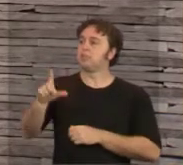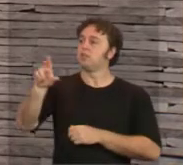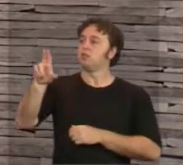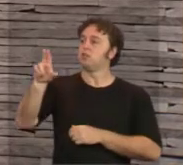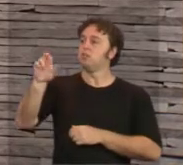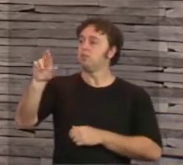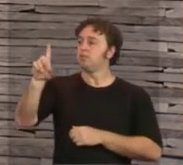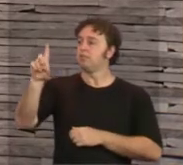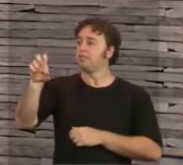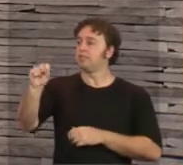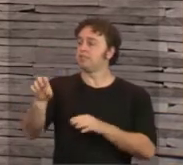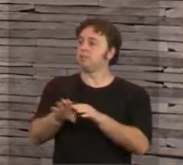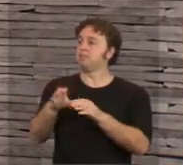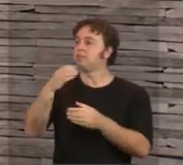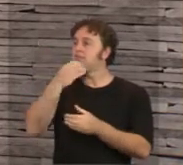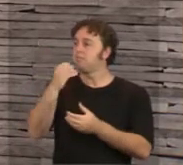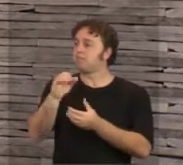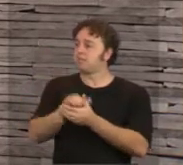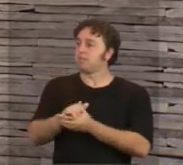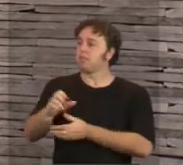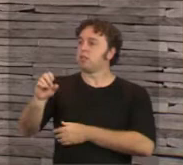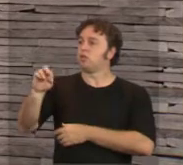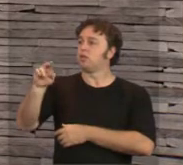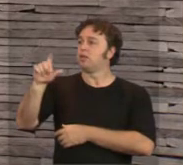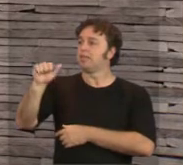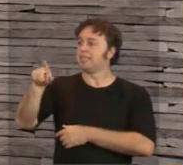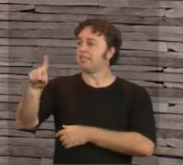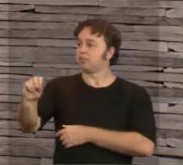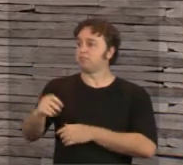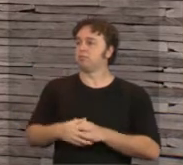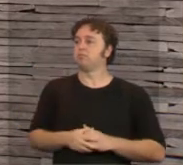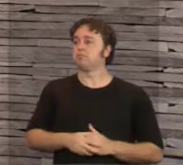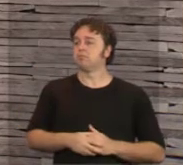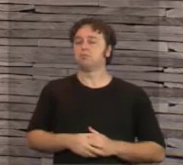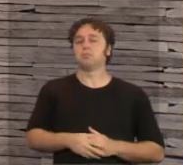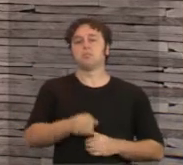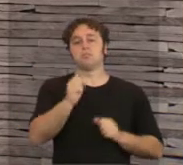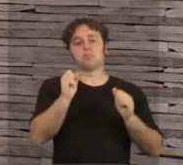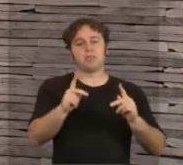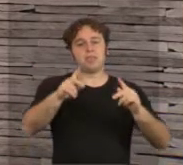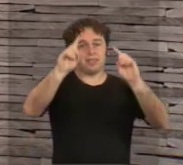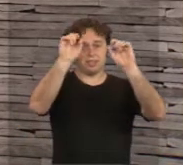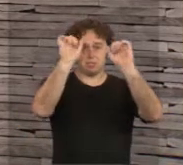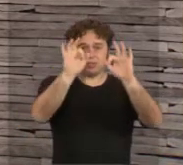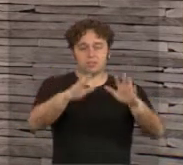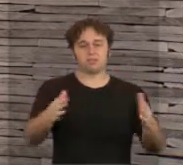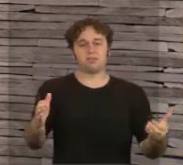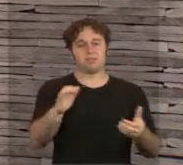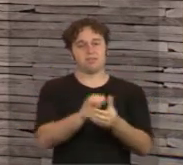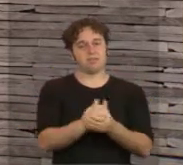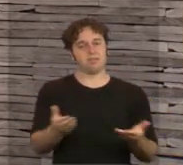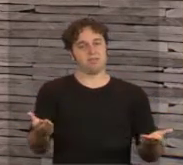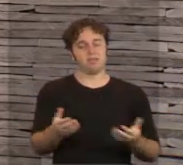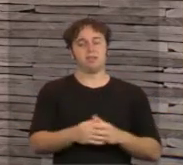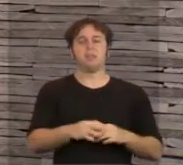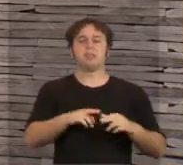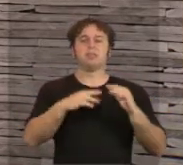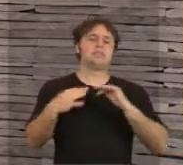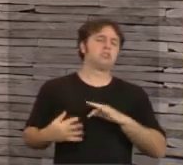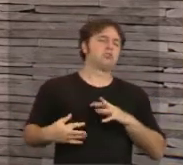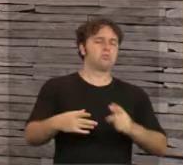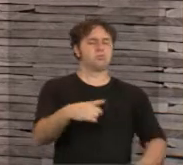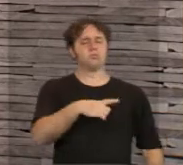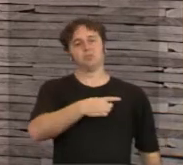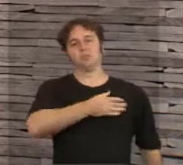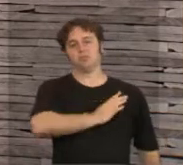Lourdes e o seu esposo, o seu Orlando Schmidt. Que Deus abençoe esse casal. Olha, Tânia, por tudo aquilo que você